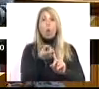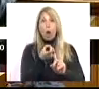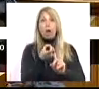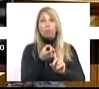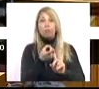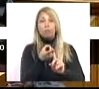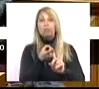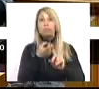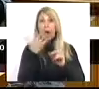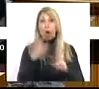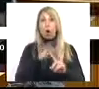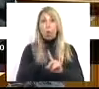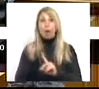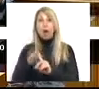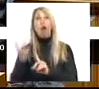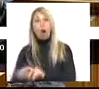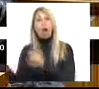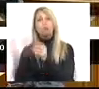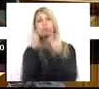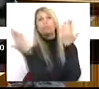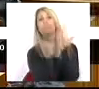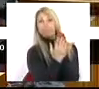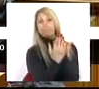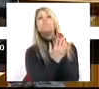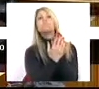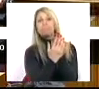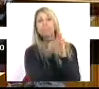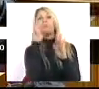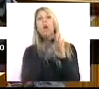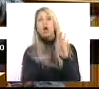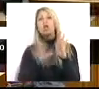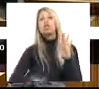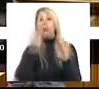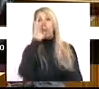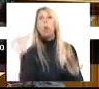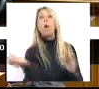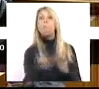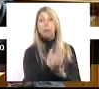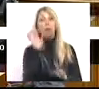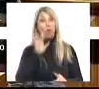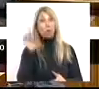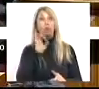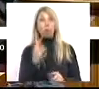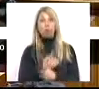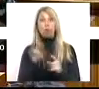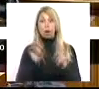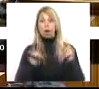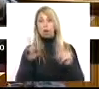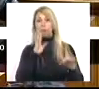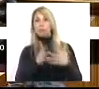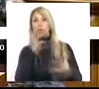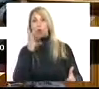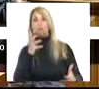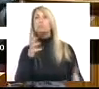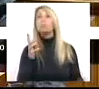ambiente. Independentemente da forma como são estruturados, são elementos importantes com indicadores relevantes para,